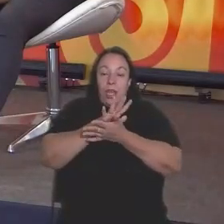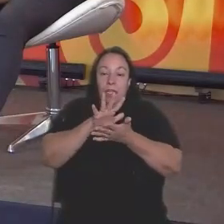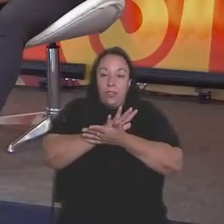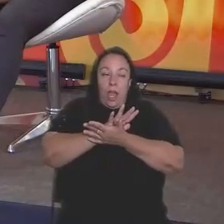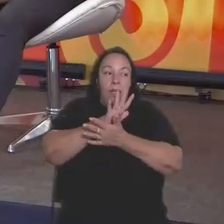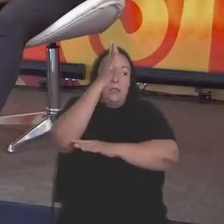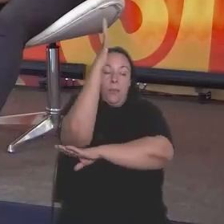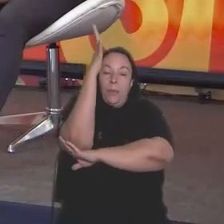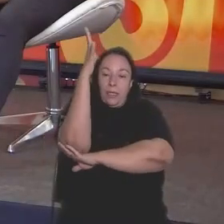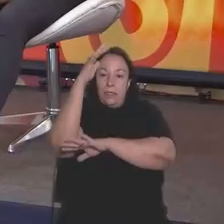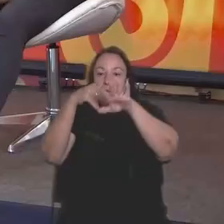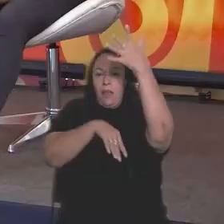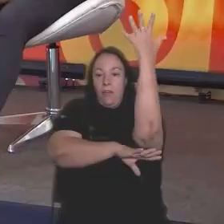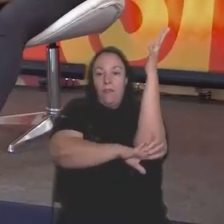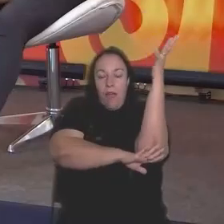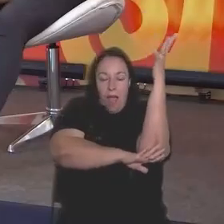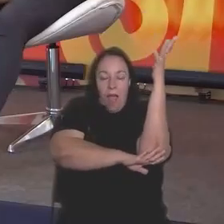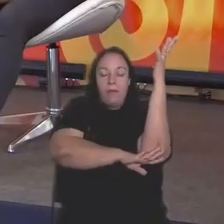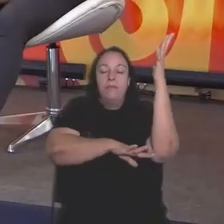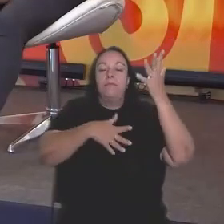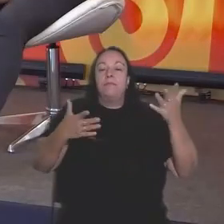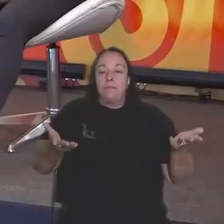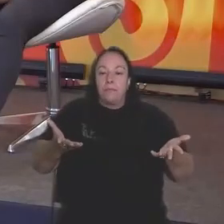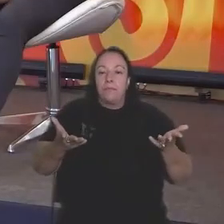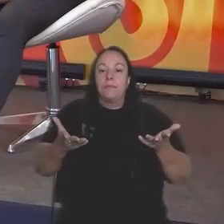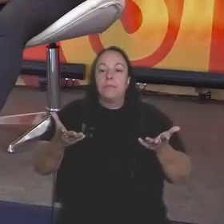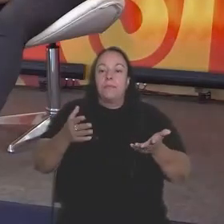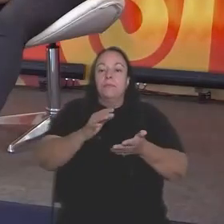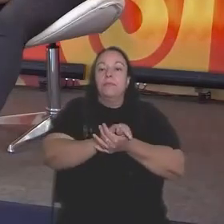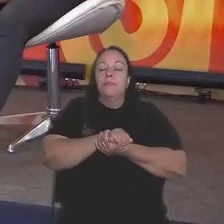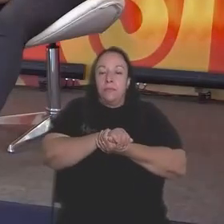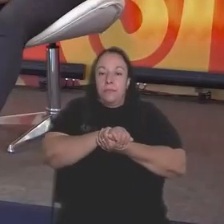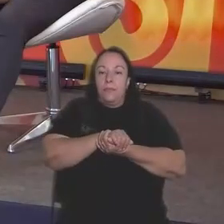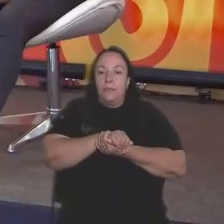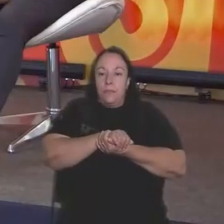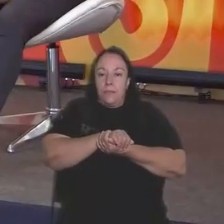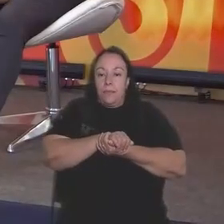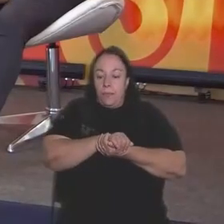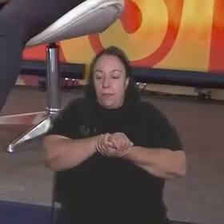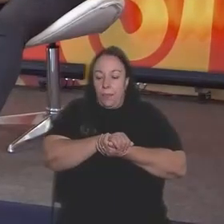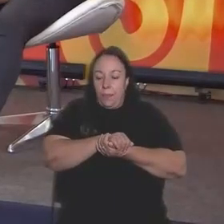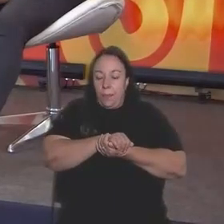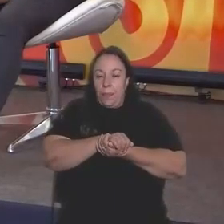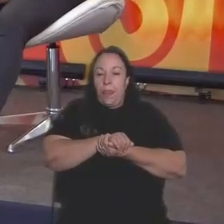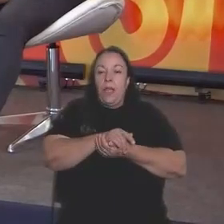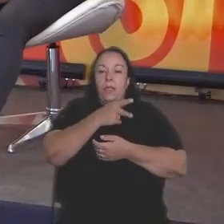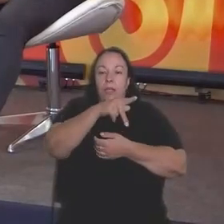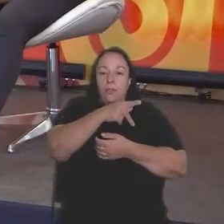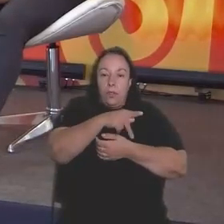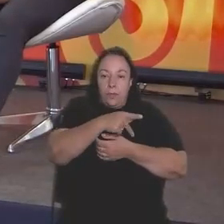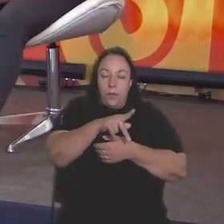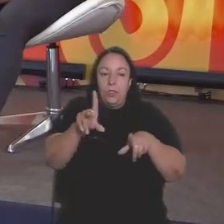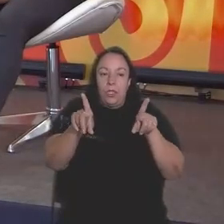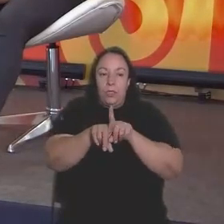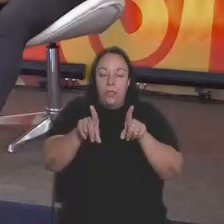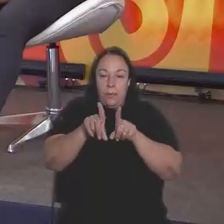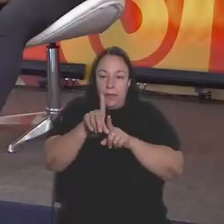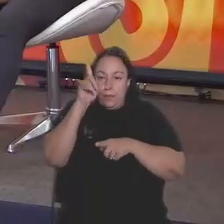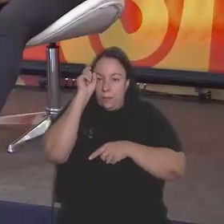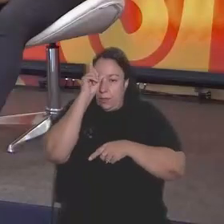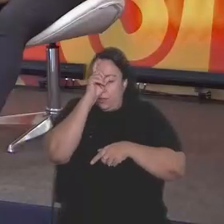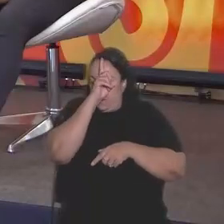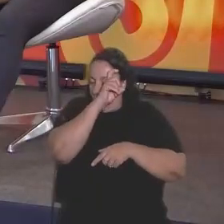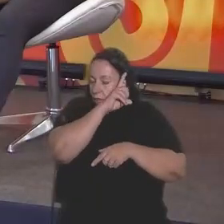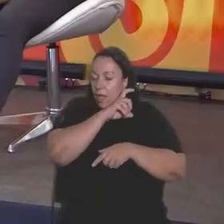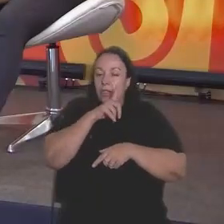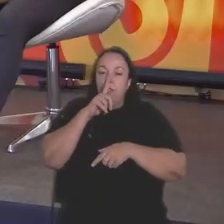não preservar, né, esses mananciais também com os plantios, né, que está dentro do nosso projeto também, a gente vai ter muita dificuldade.